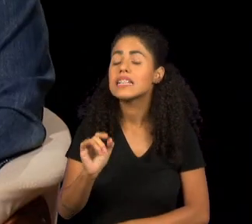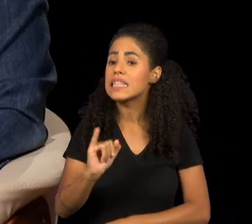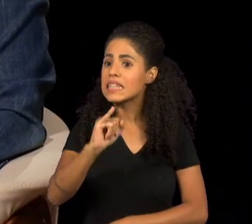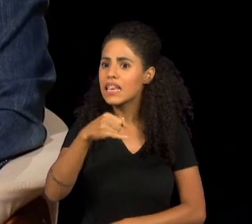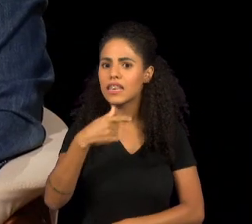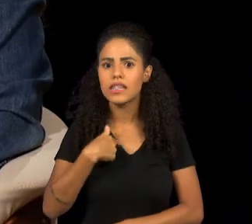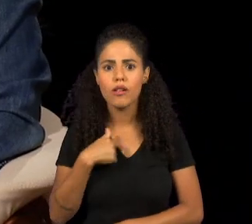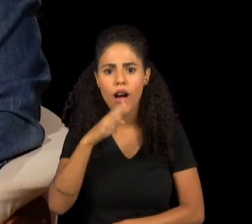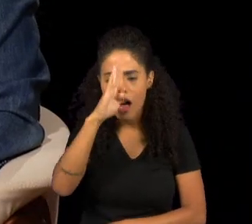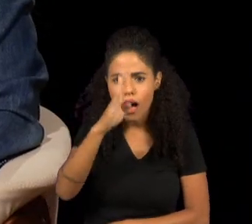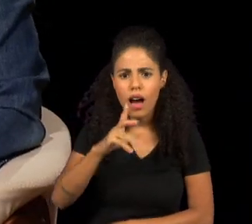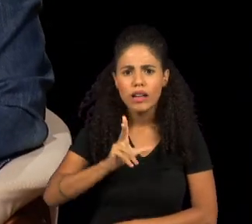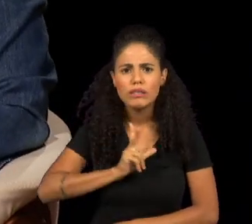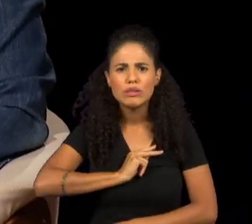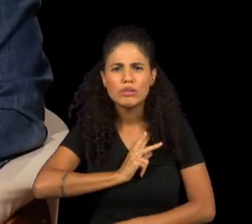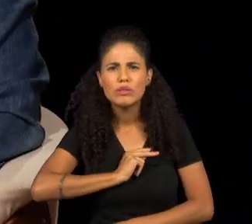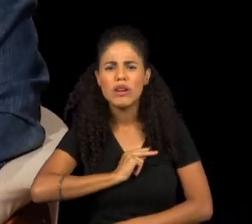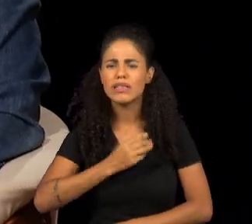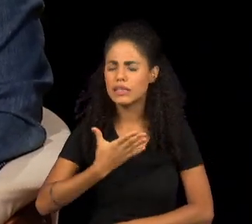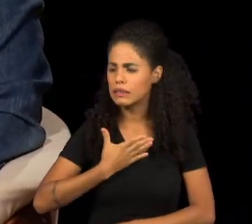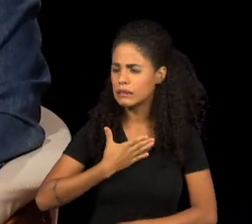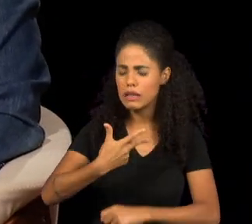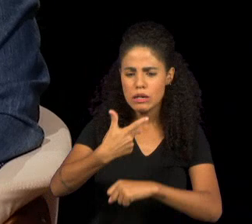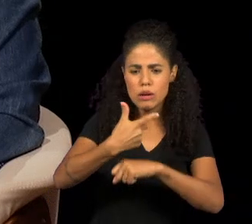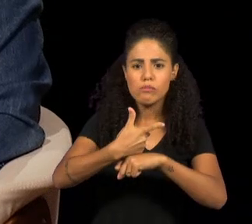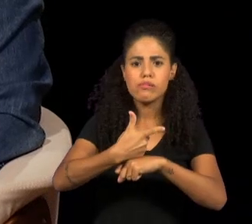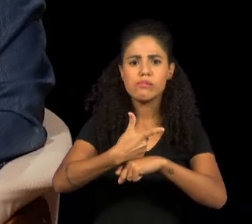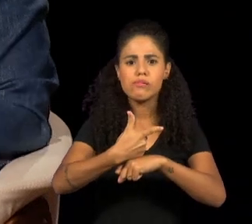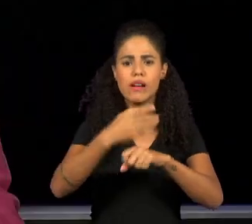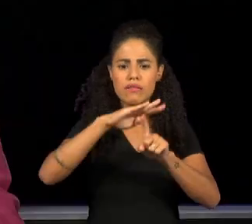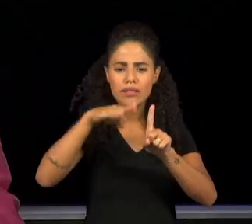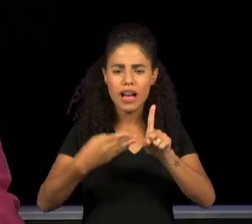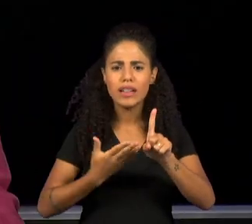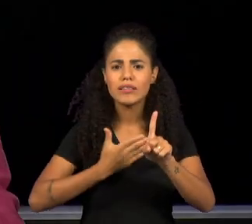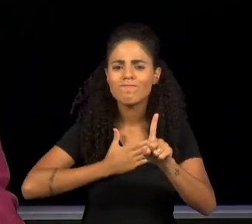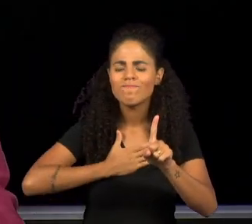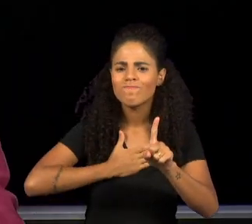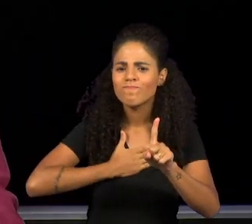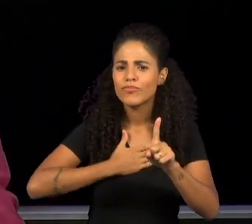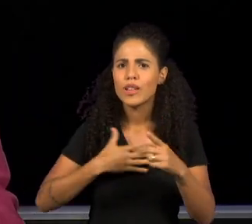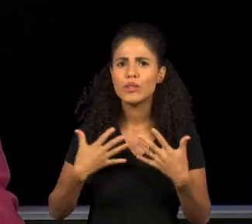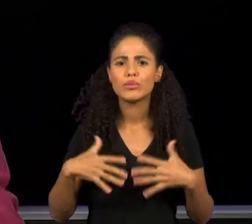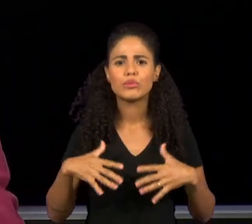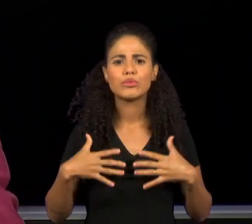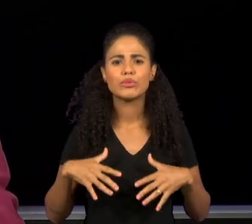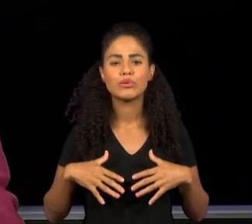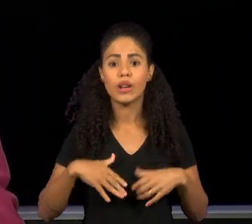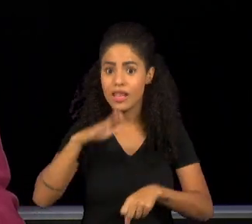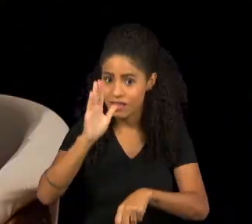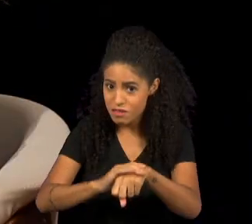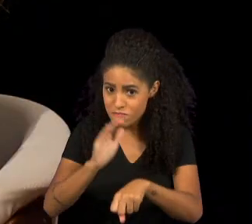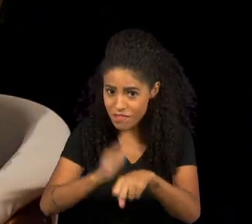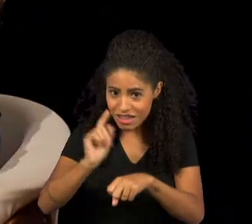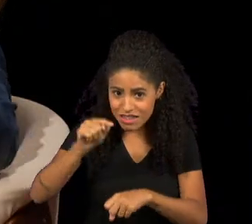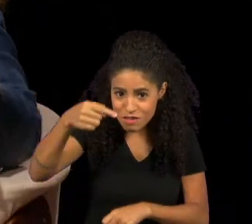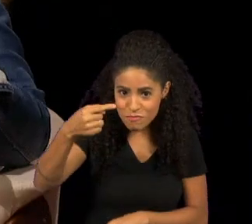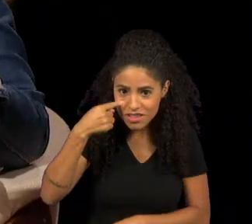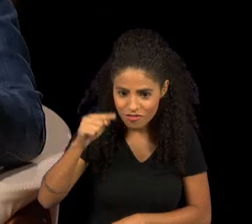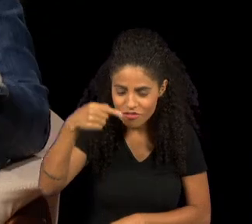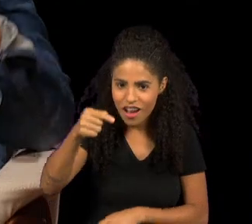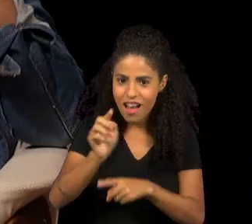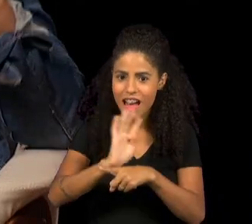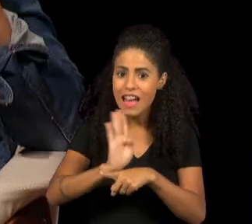E, nossa, ouvi um depoimento do Celso, do Nelson. Tem mais, tá? Mas vai Tem me mais,